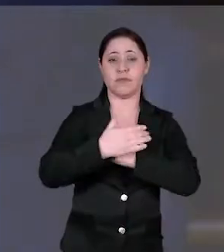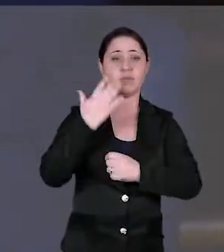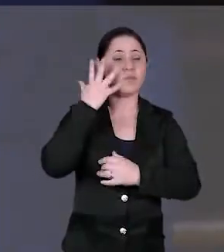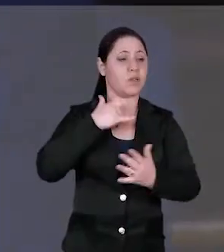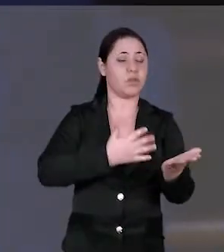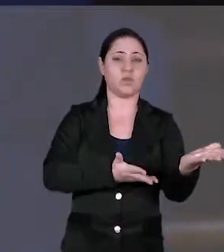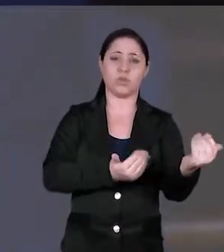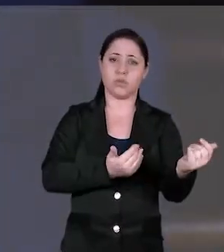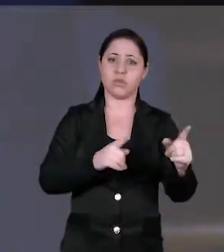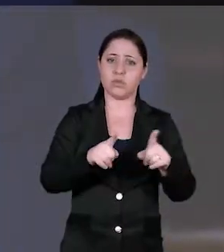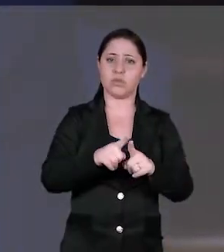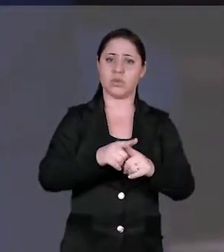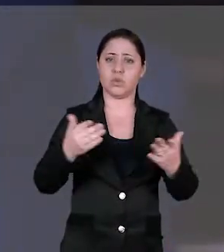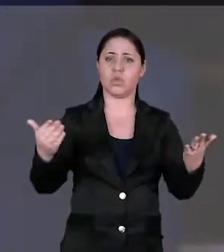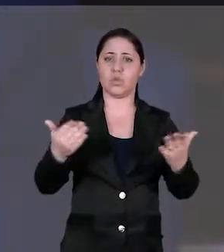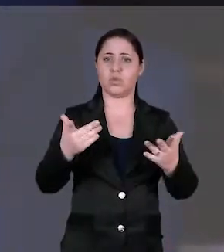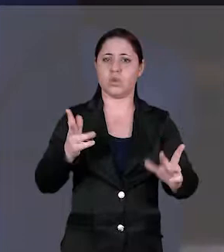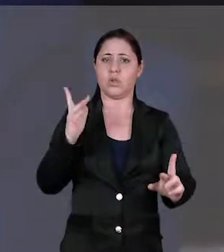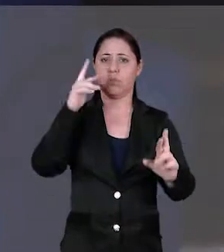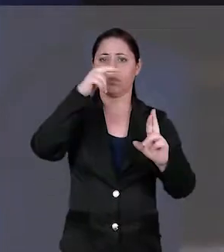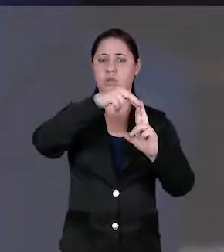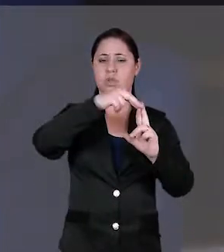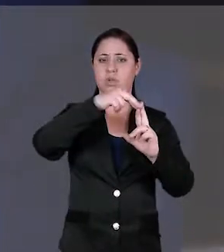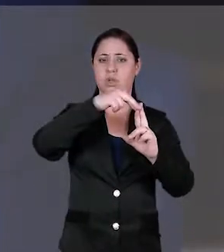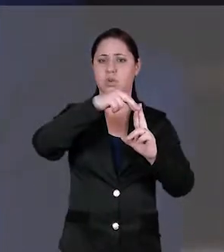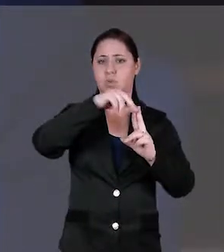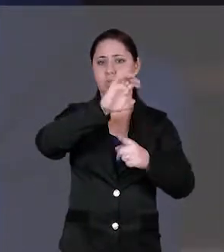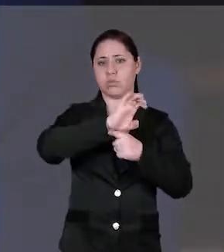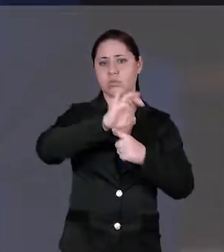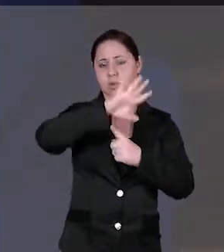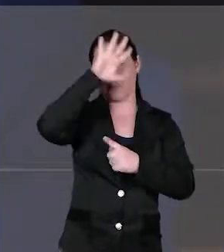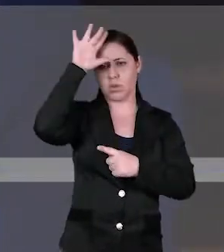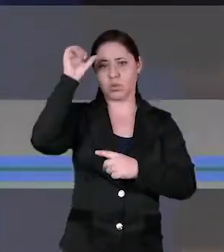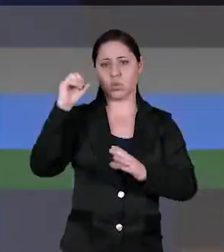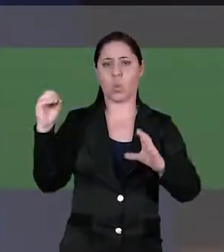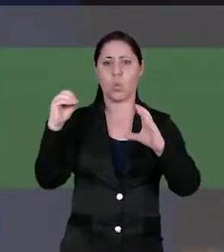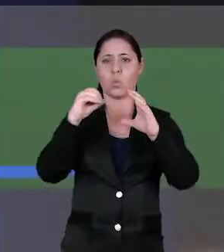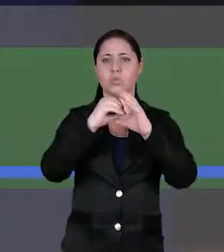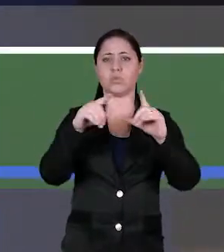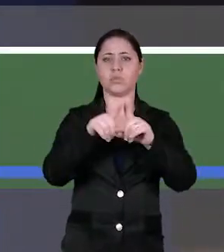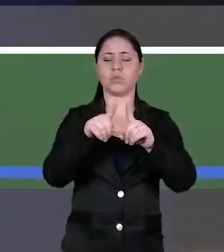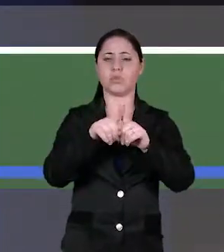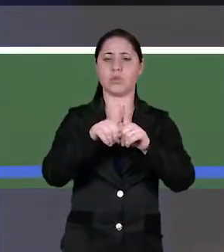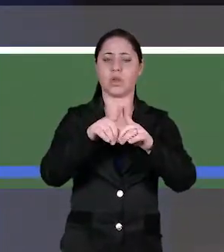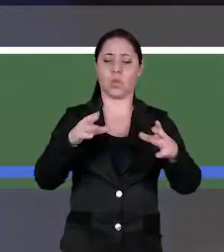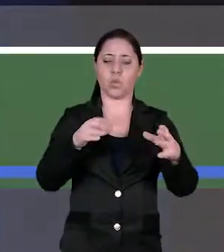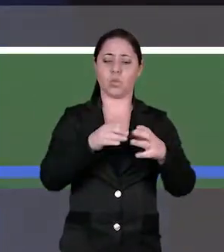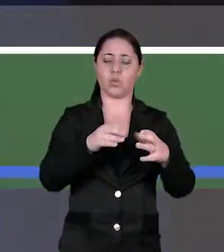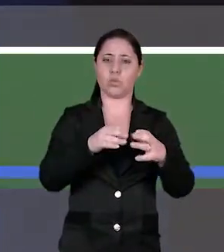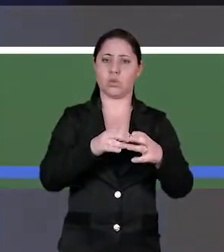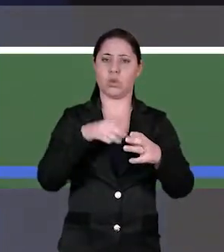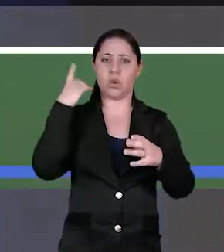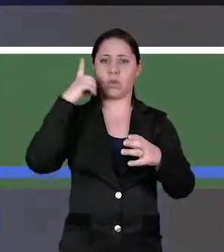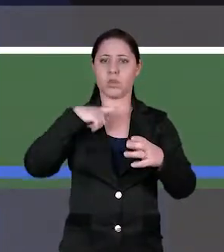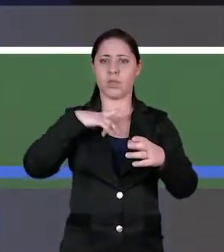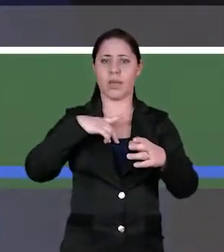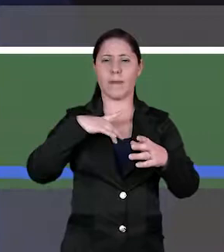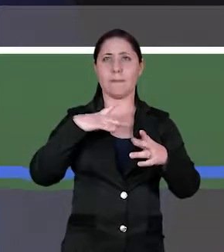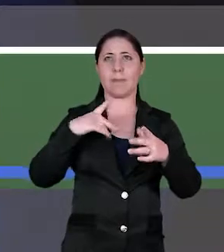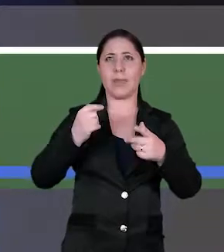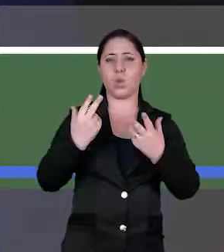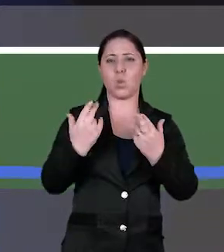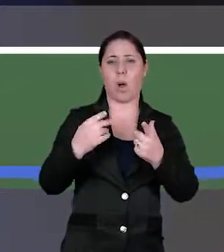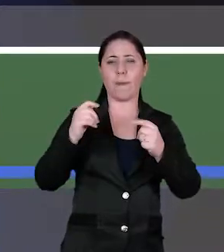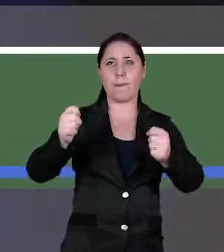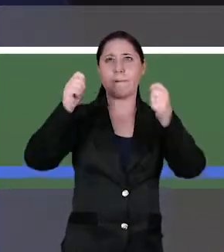comissão, mesmo porque eu faço parte da FENACRIA, que é a Frente Nacional em Defesa da Criança e do Adolescente. Eu represento Mato Grosso do Sul, a região